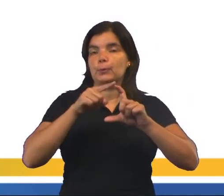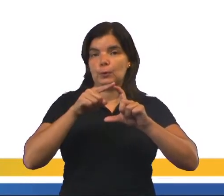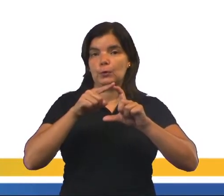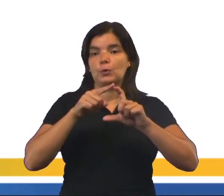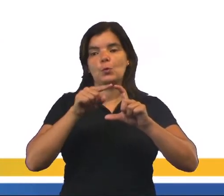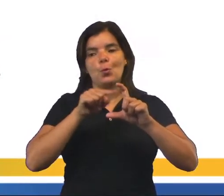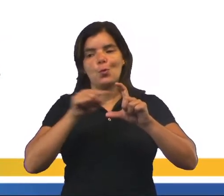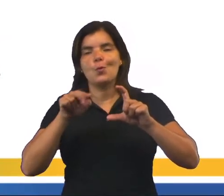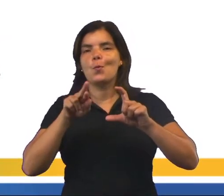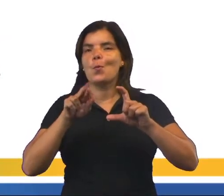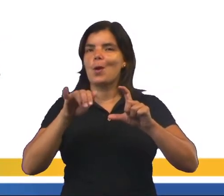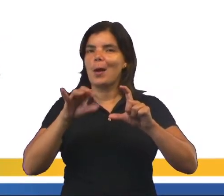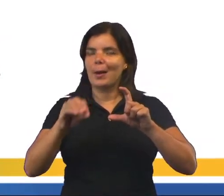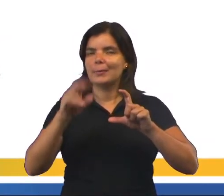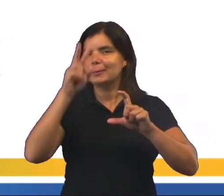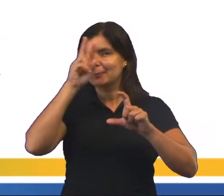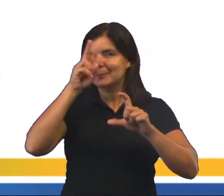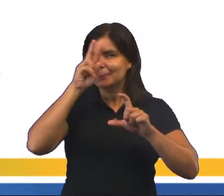e o raio, lembra?